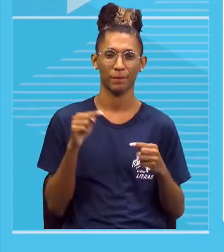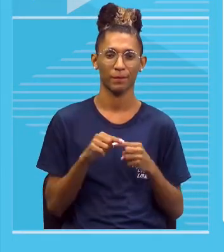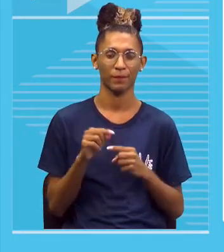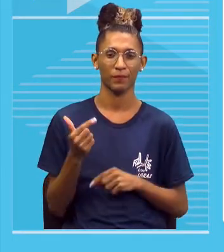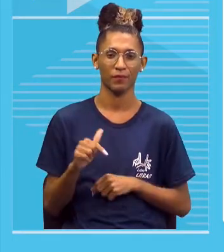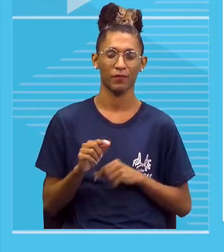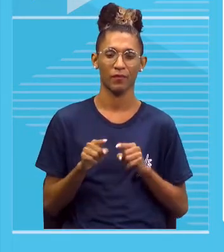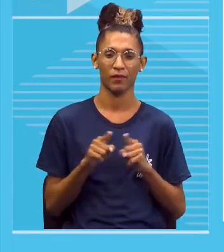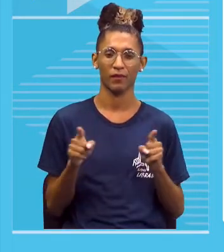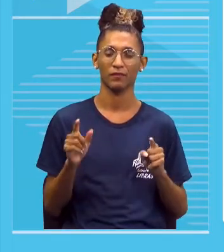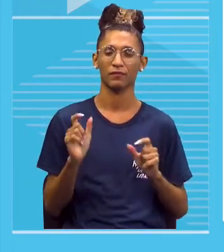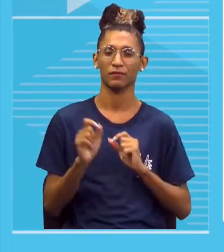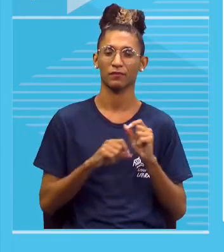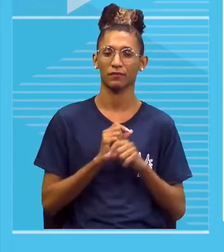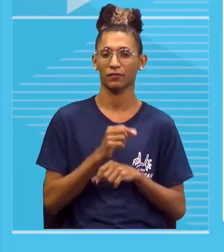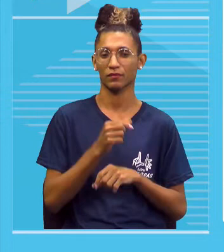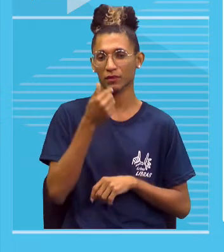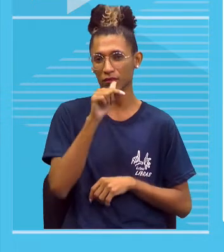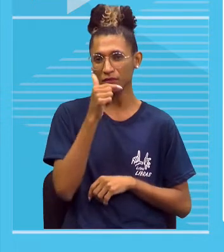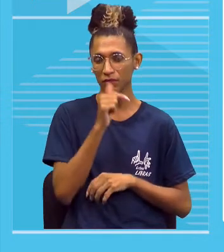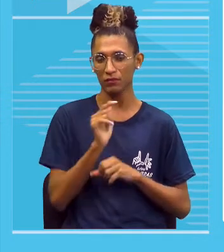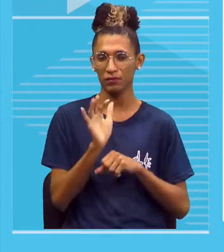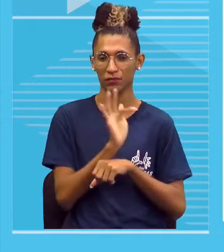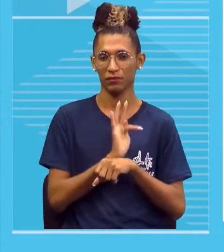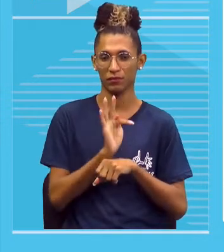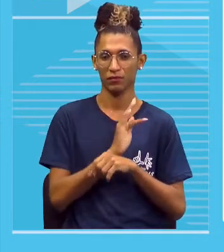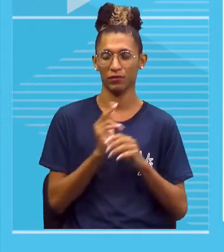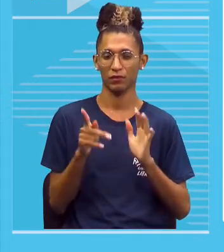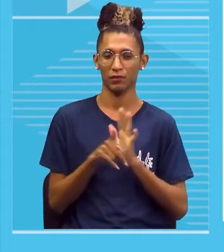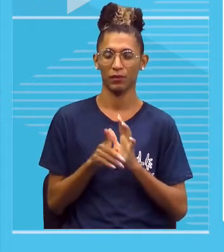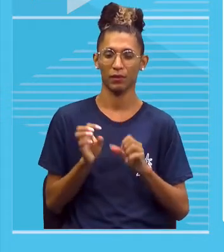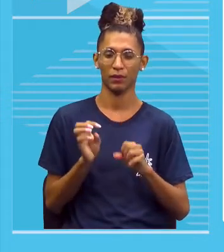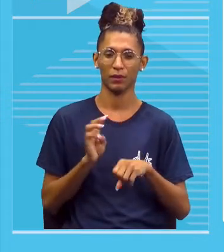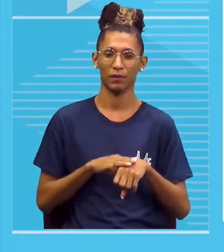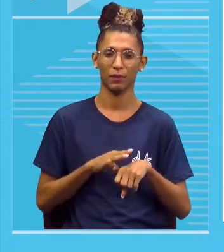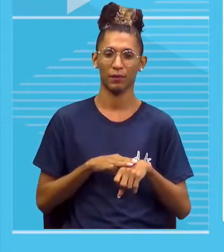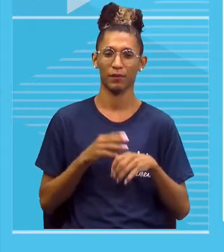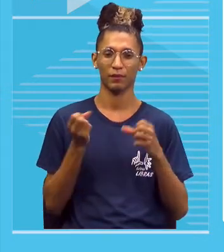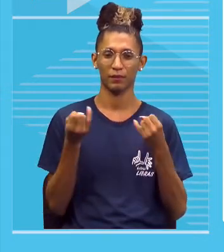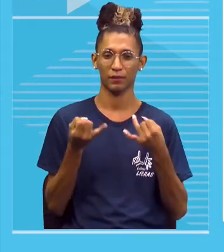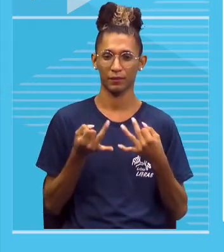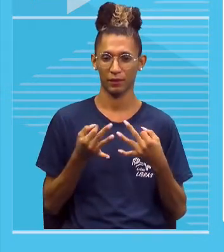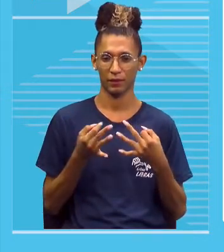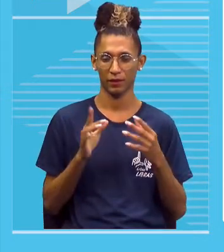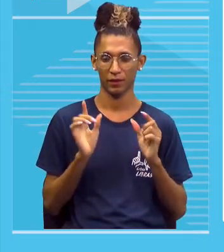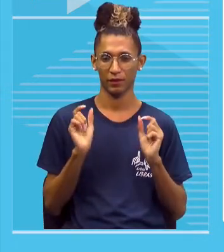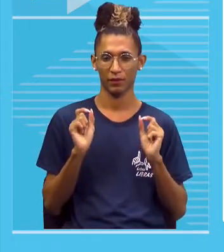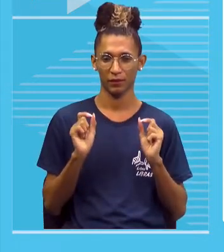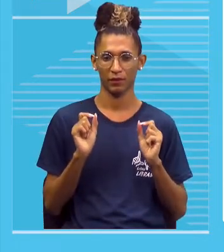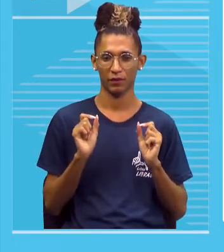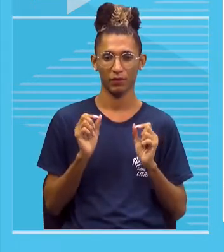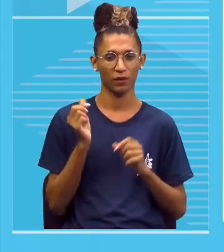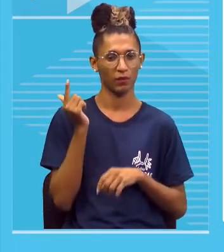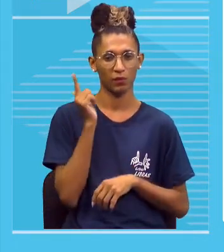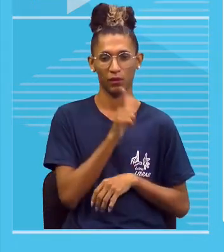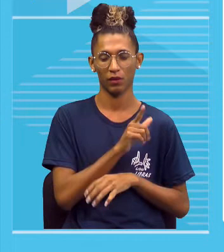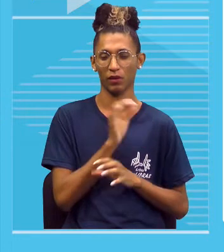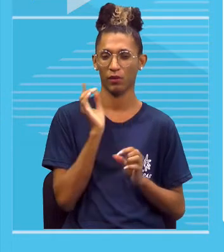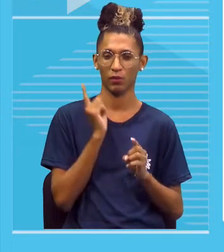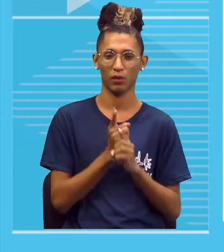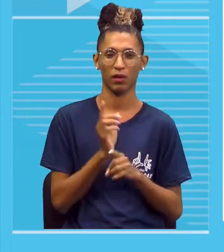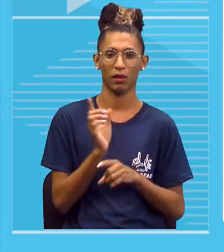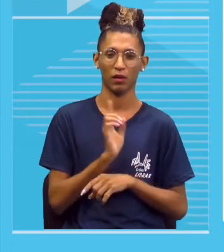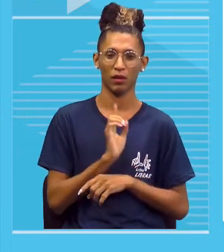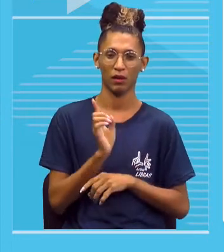mas a gente na linguagem informal da Matemática diz que é indeterminado não consigo determinar